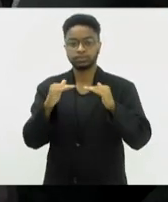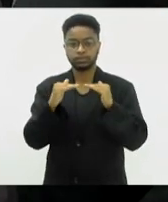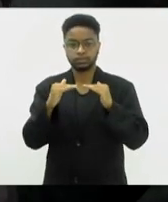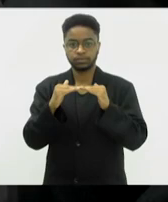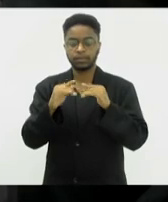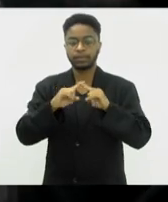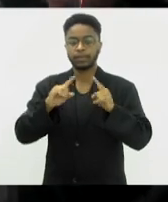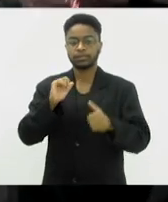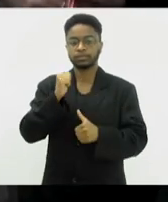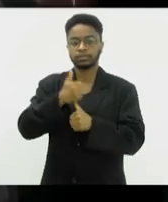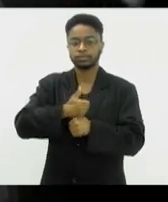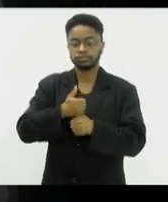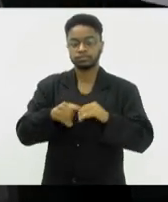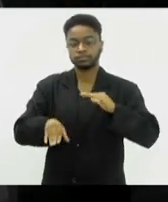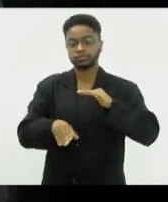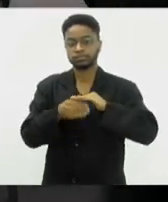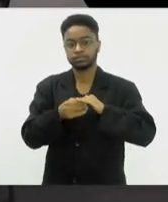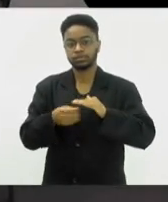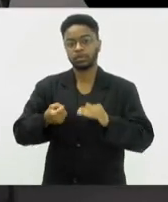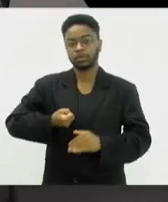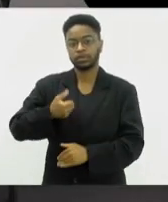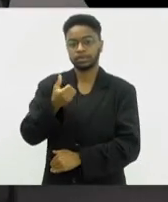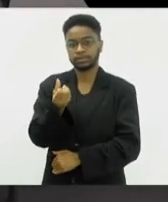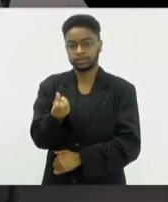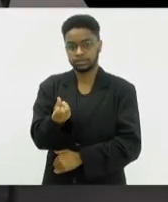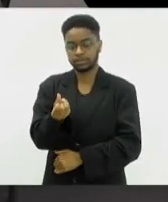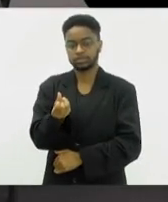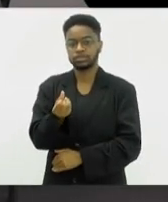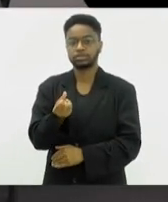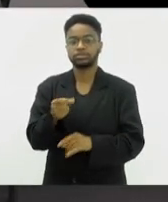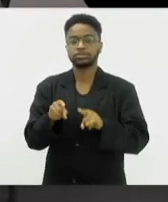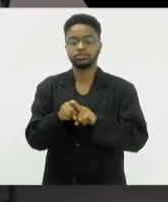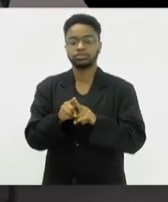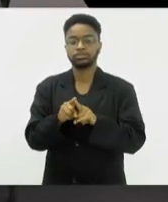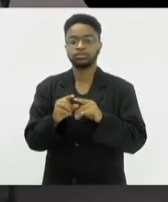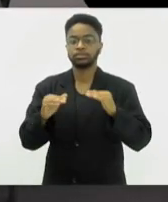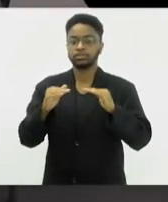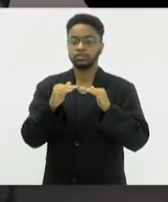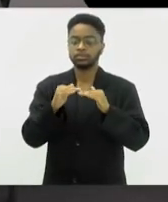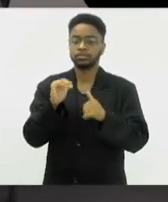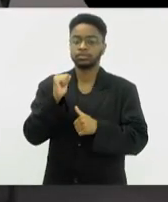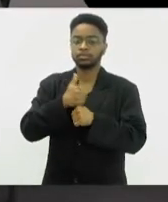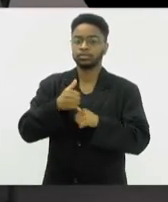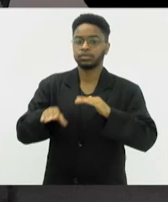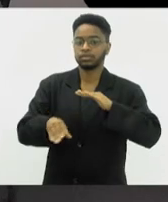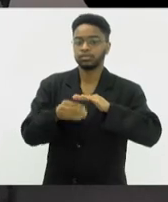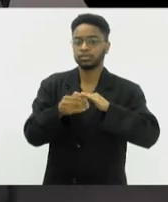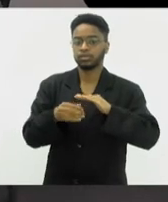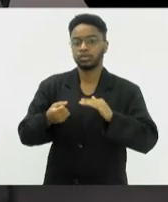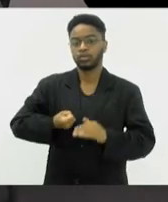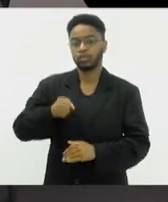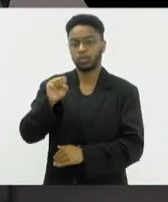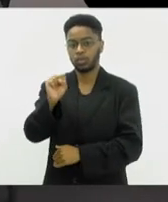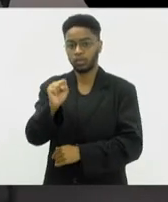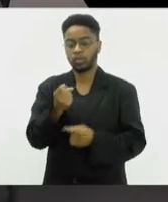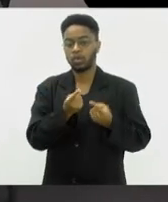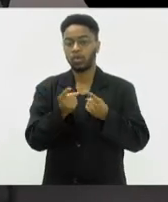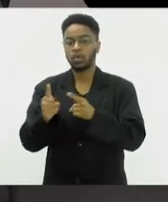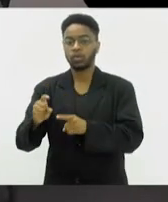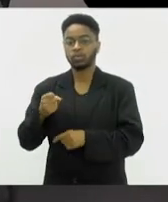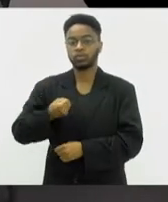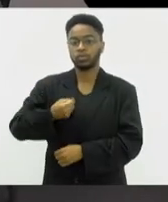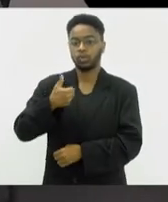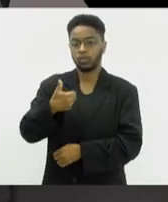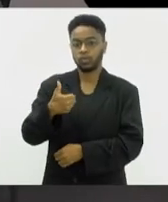com subemenda à emenda número 6, favorável com subemenda à emenda número 8, contrário às emendas número